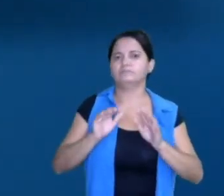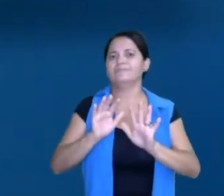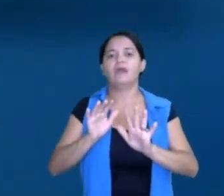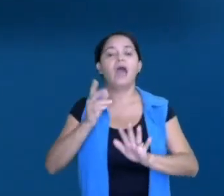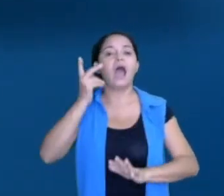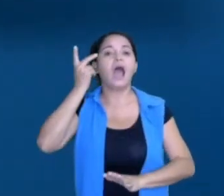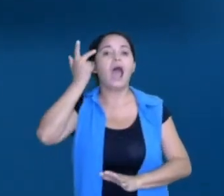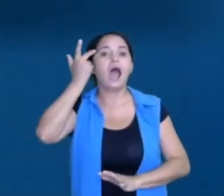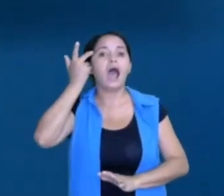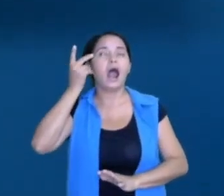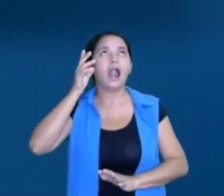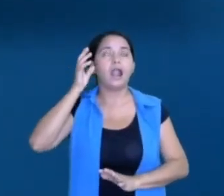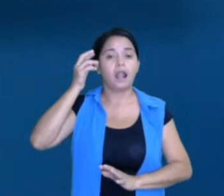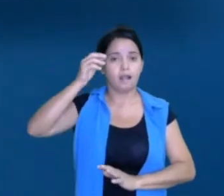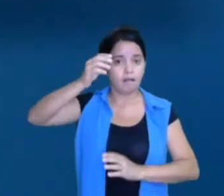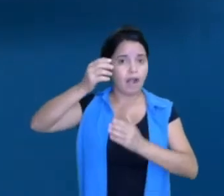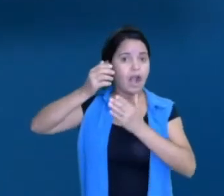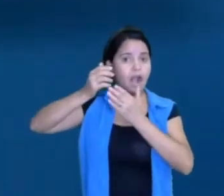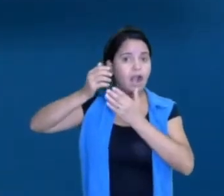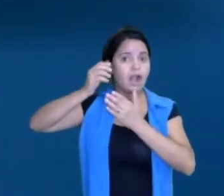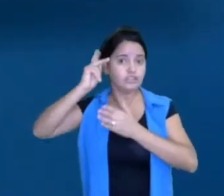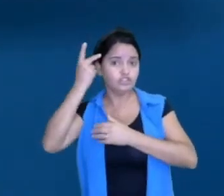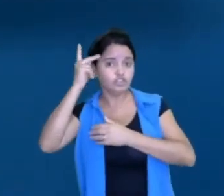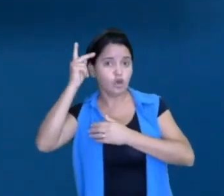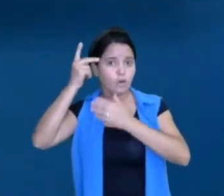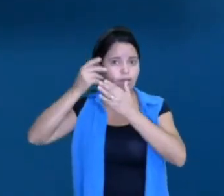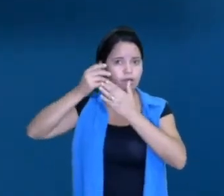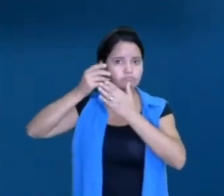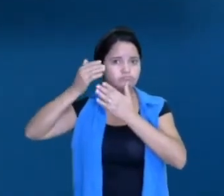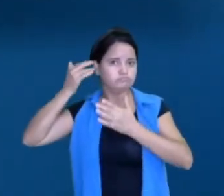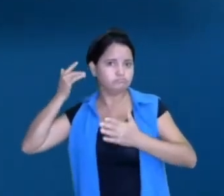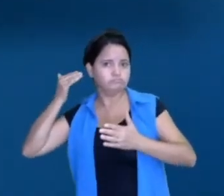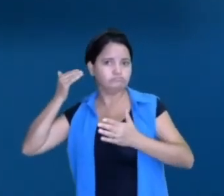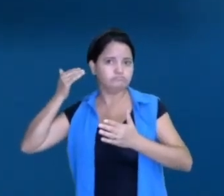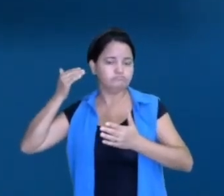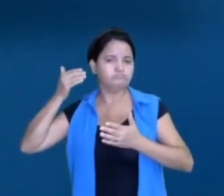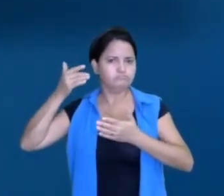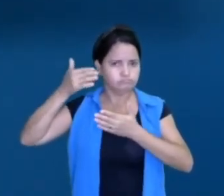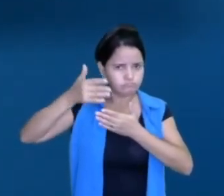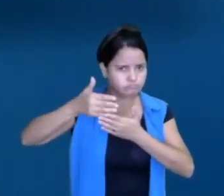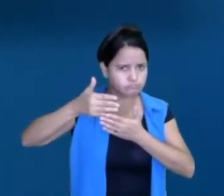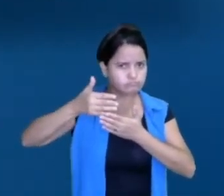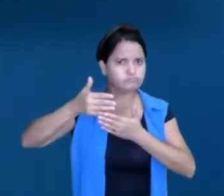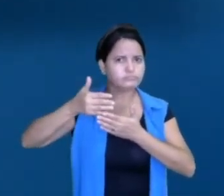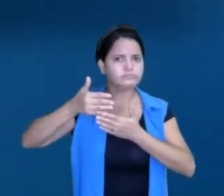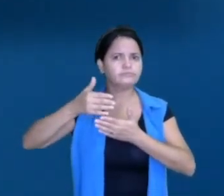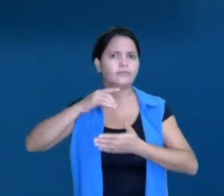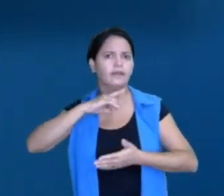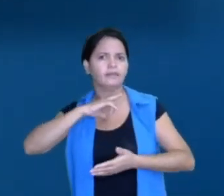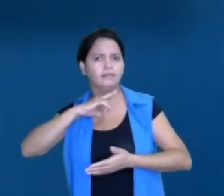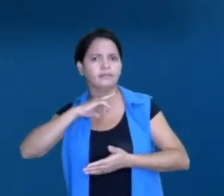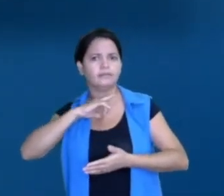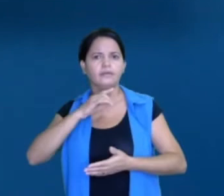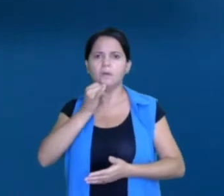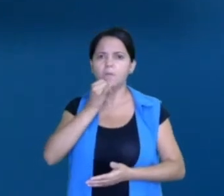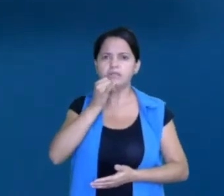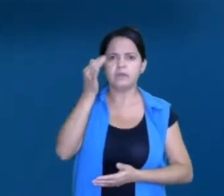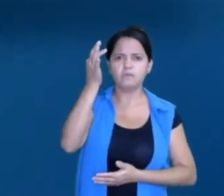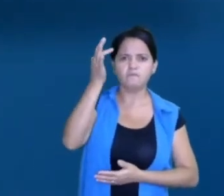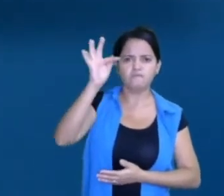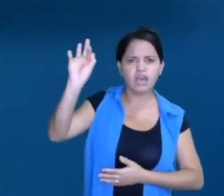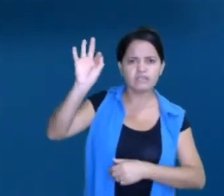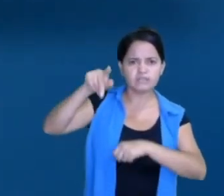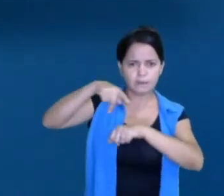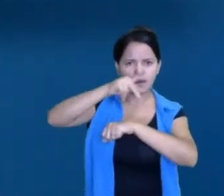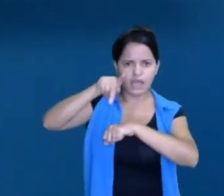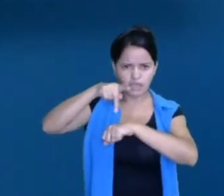Tá? Por exemplo, lá na França, tinha a sociedade estamental. O clero, a nobreza, né?